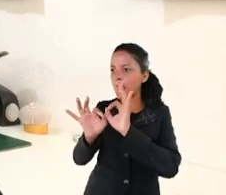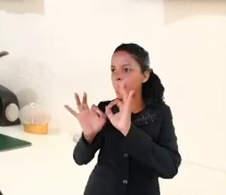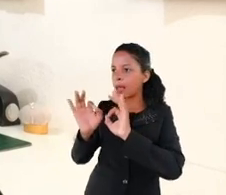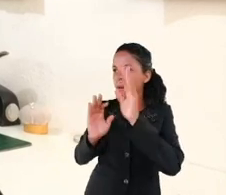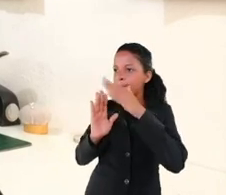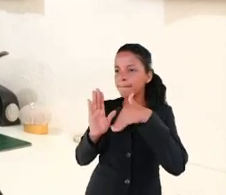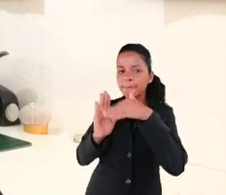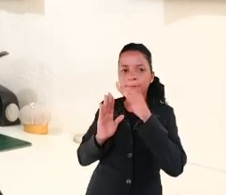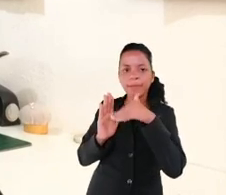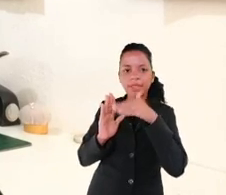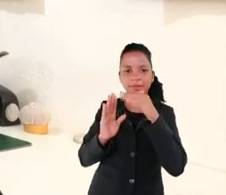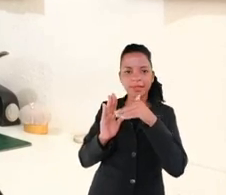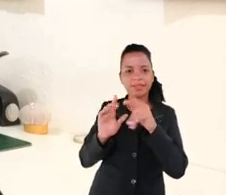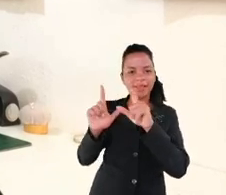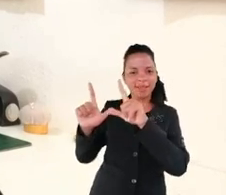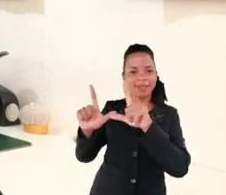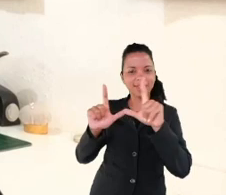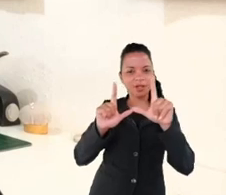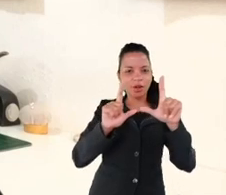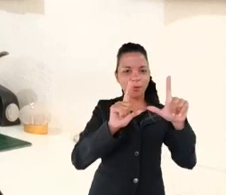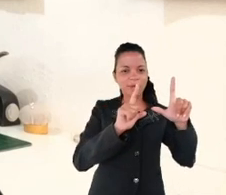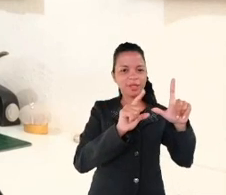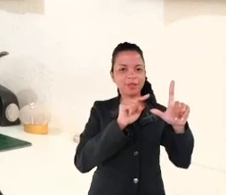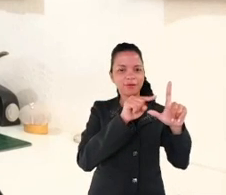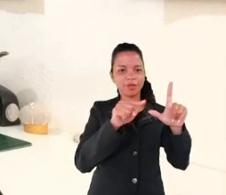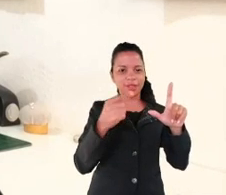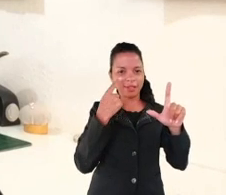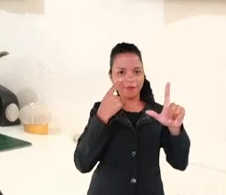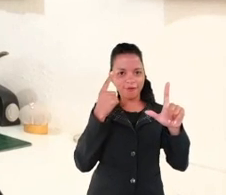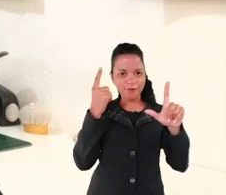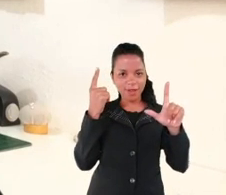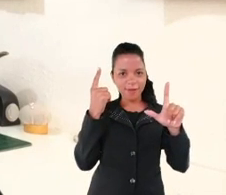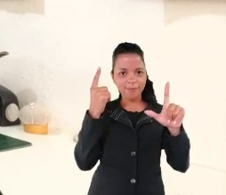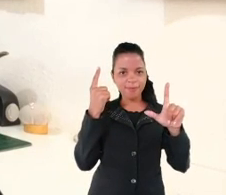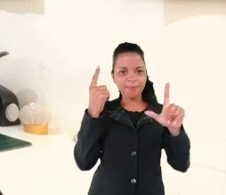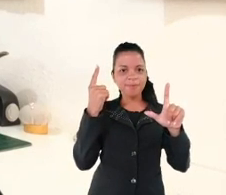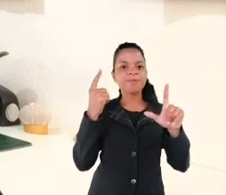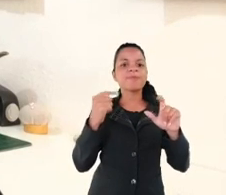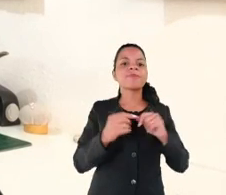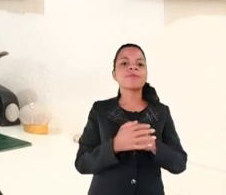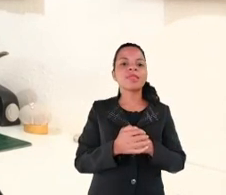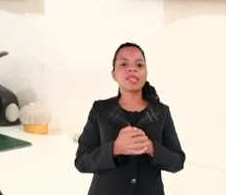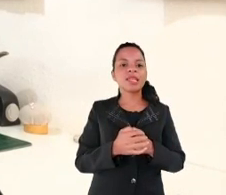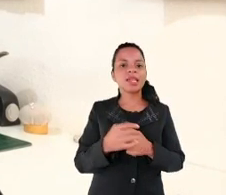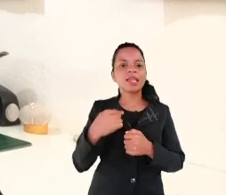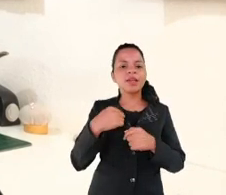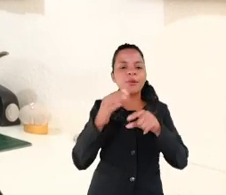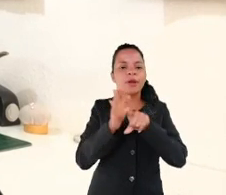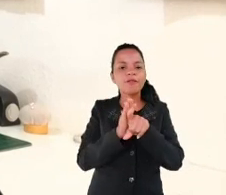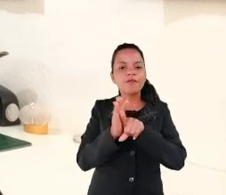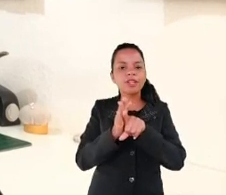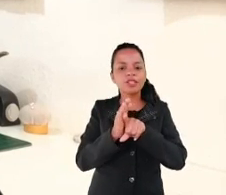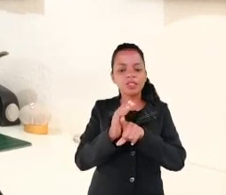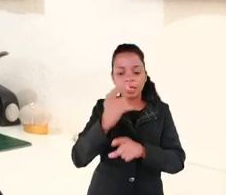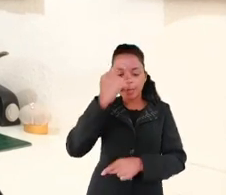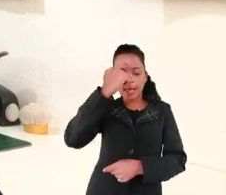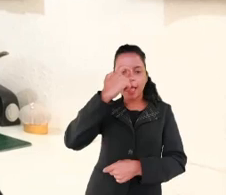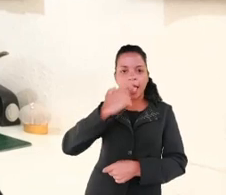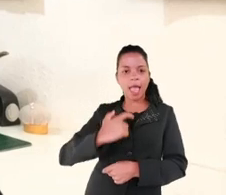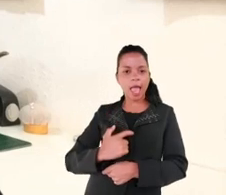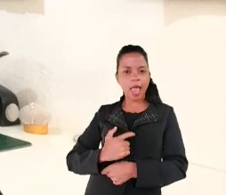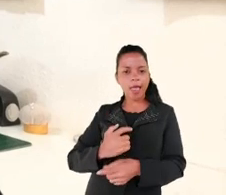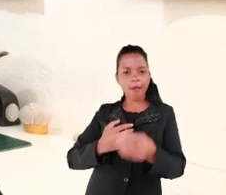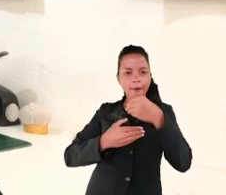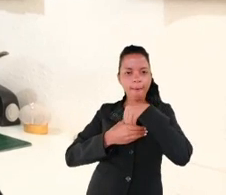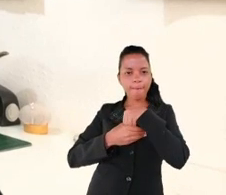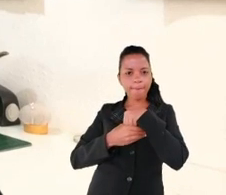mim, e eu estava investigando muito o eu. E eu entendi nesse processo que a gente é formado de várias versões